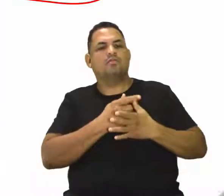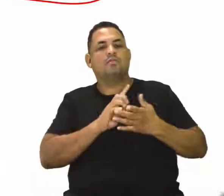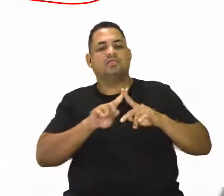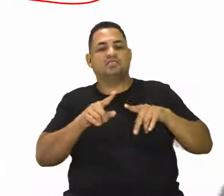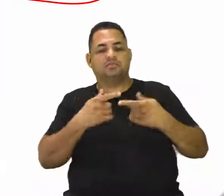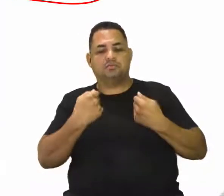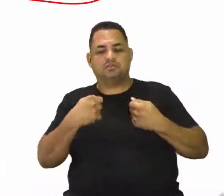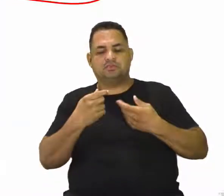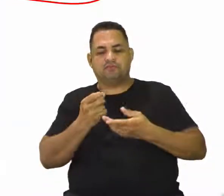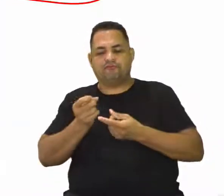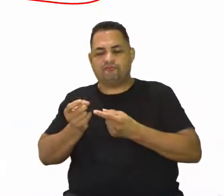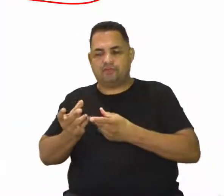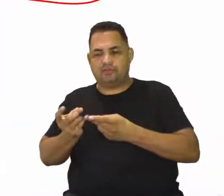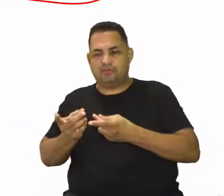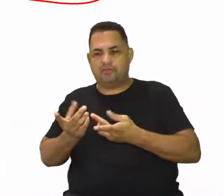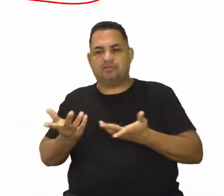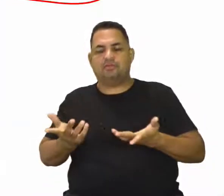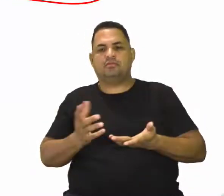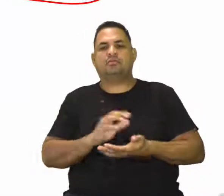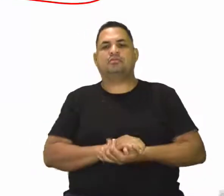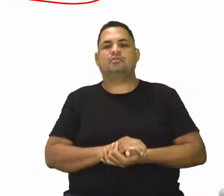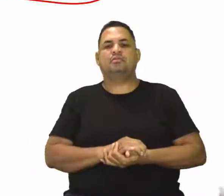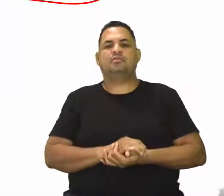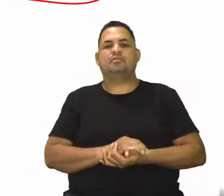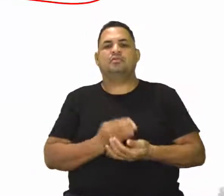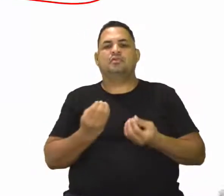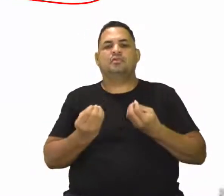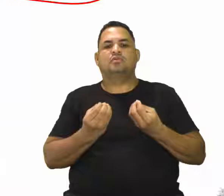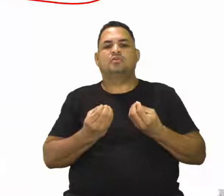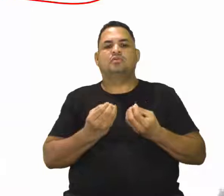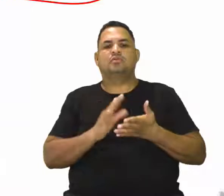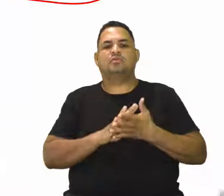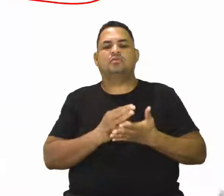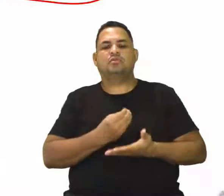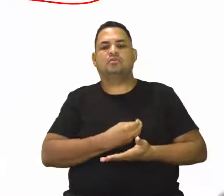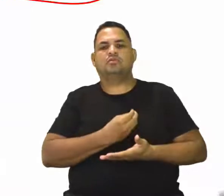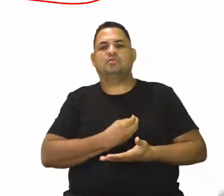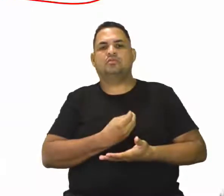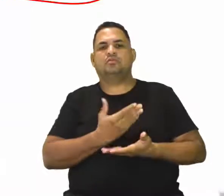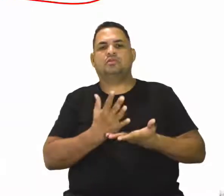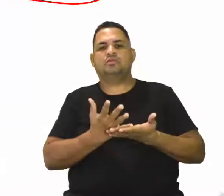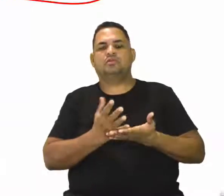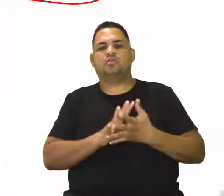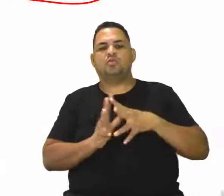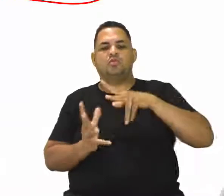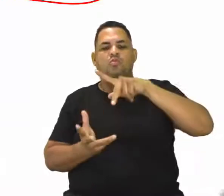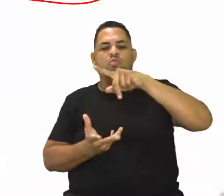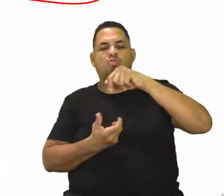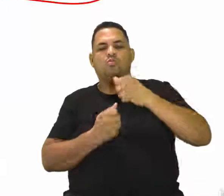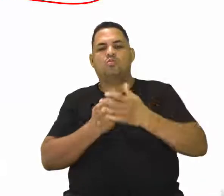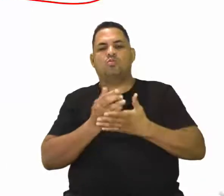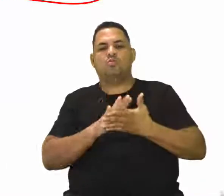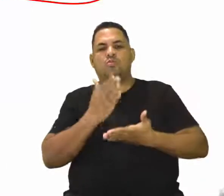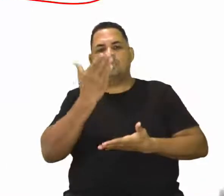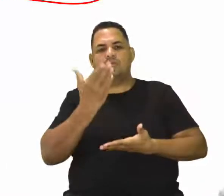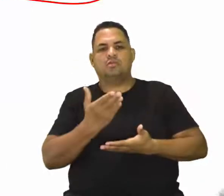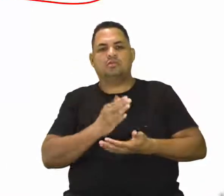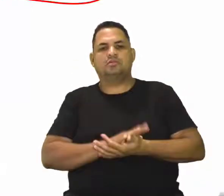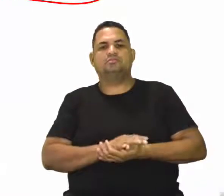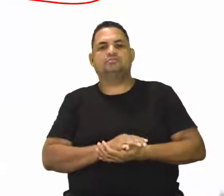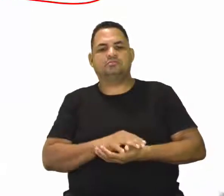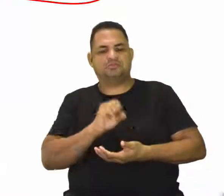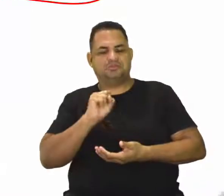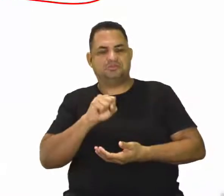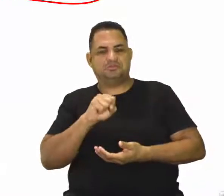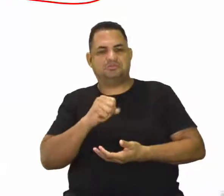produto. E aí, como é bom viver em um mundo globalizado? E o cara responde,